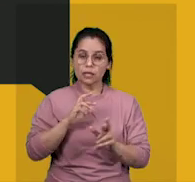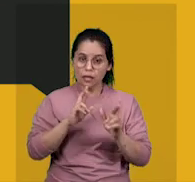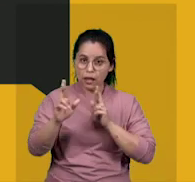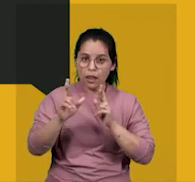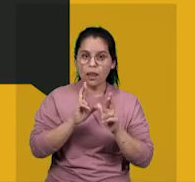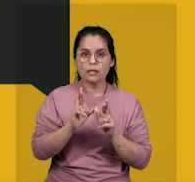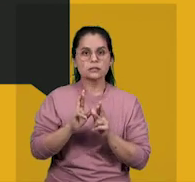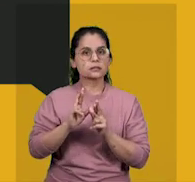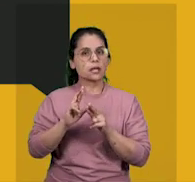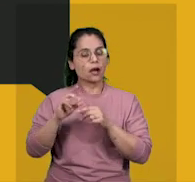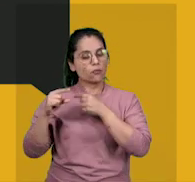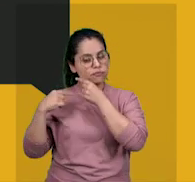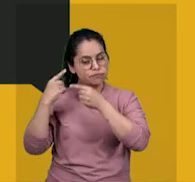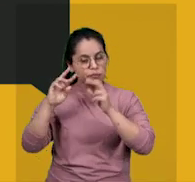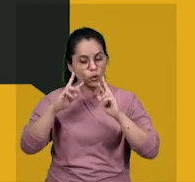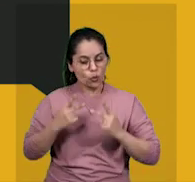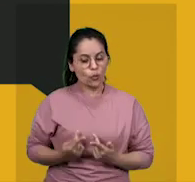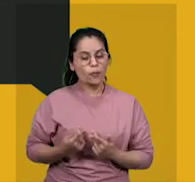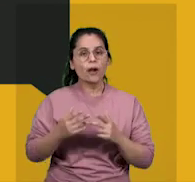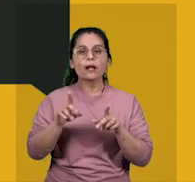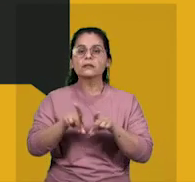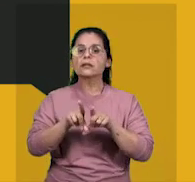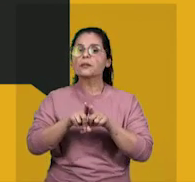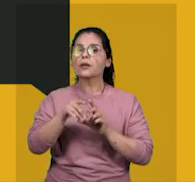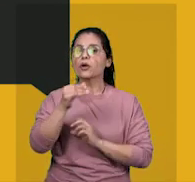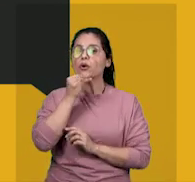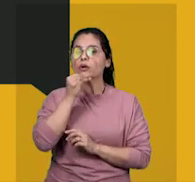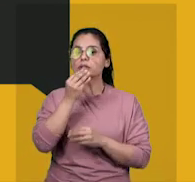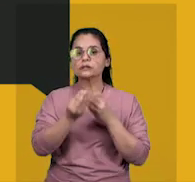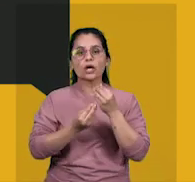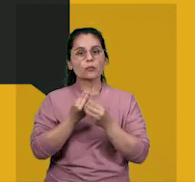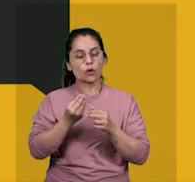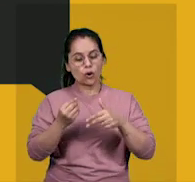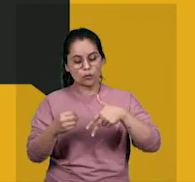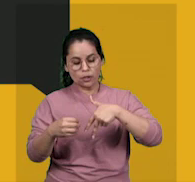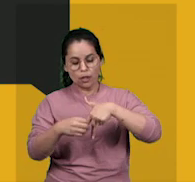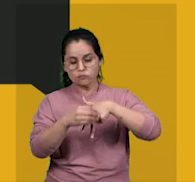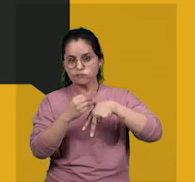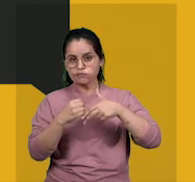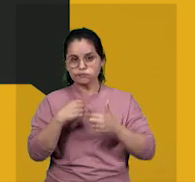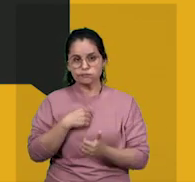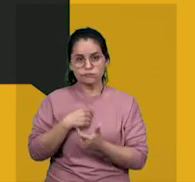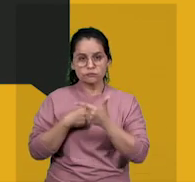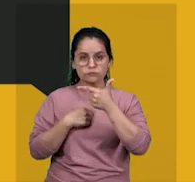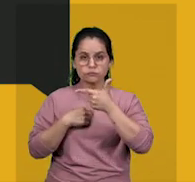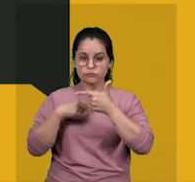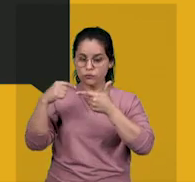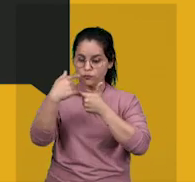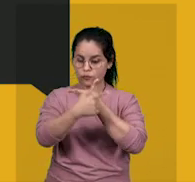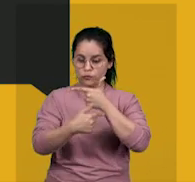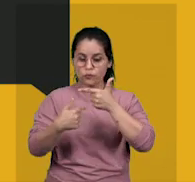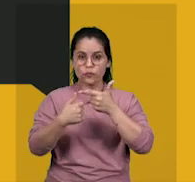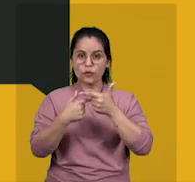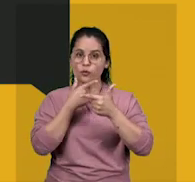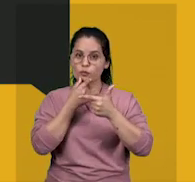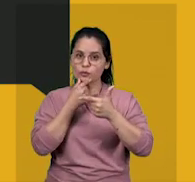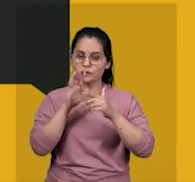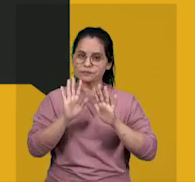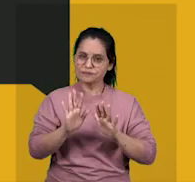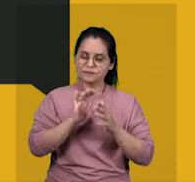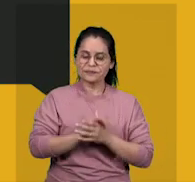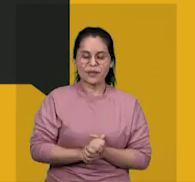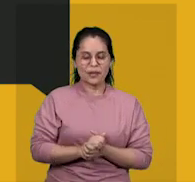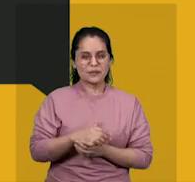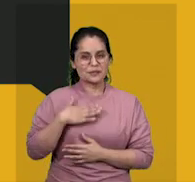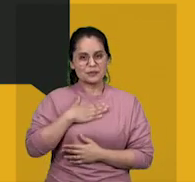humana e conhecemos os órgãos e funções do sistema reprodutor masculino. Eu espero que